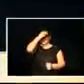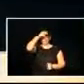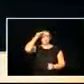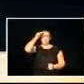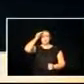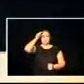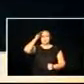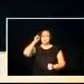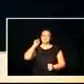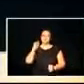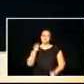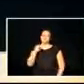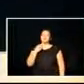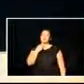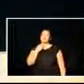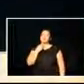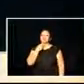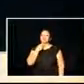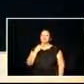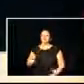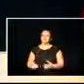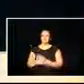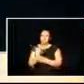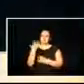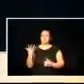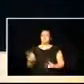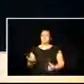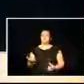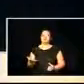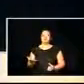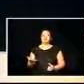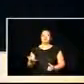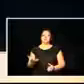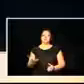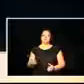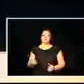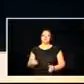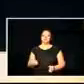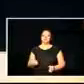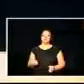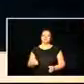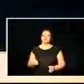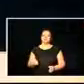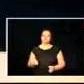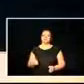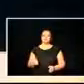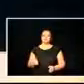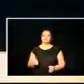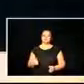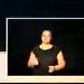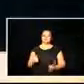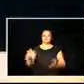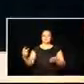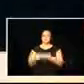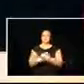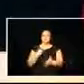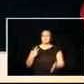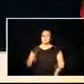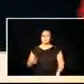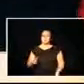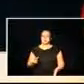criar cargos no município. Isso porque ele viola o princípio da moralidade. Lembrando que, das